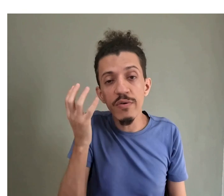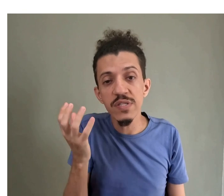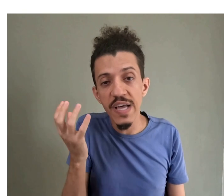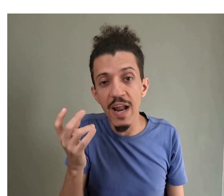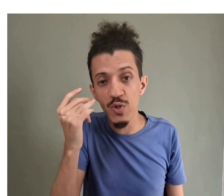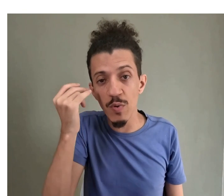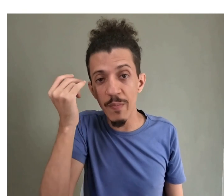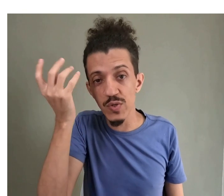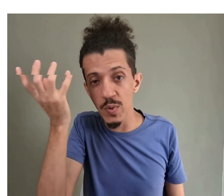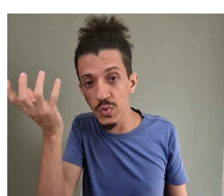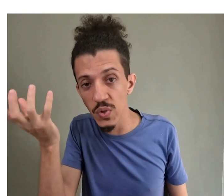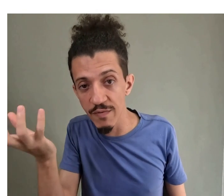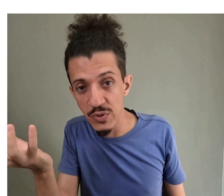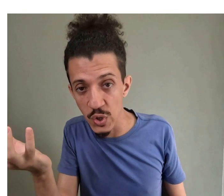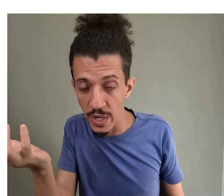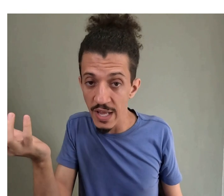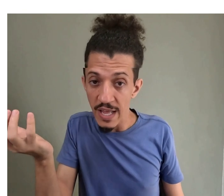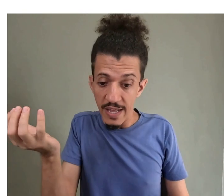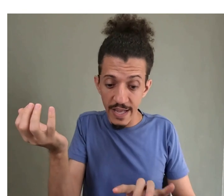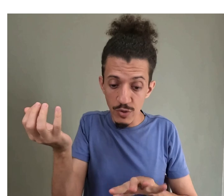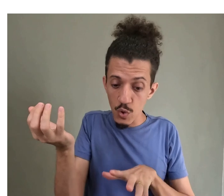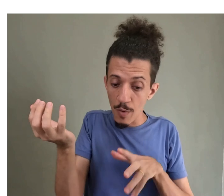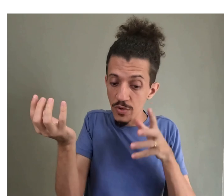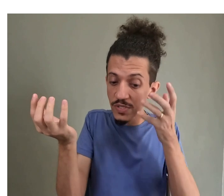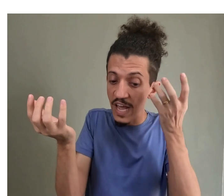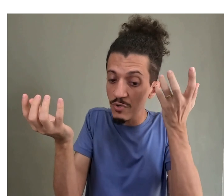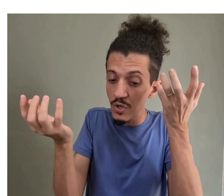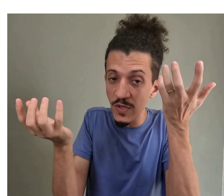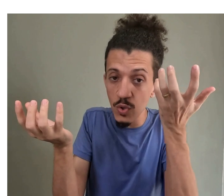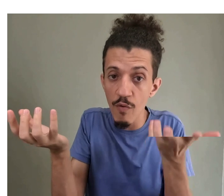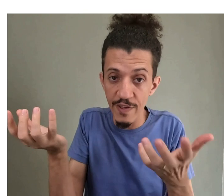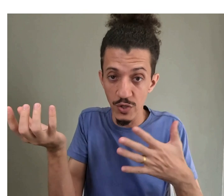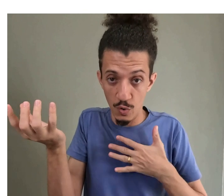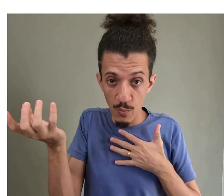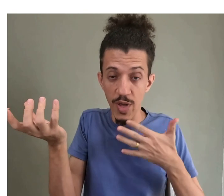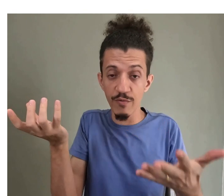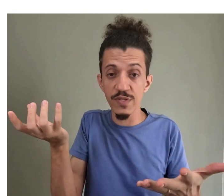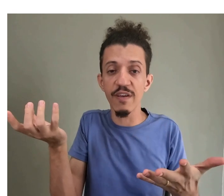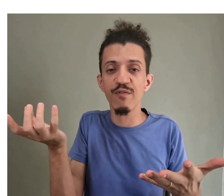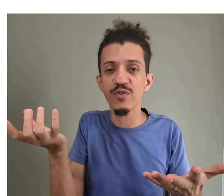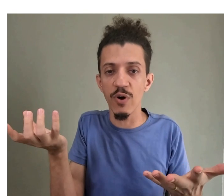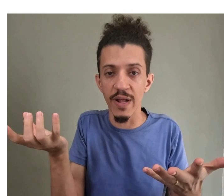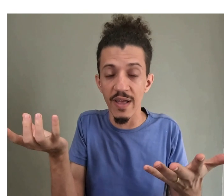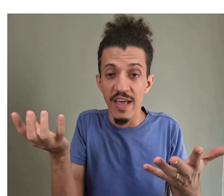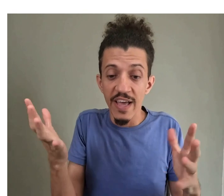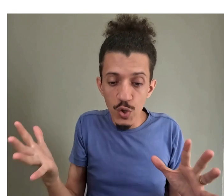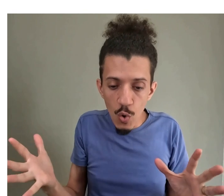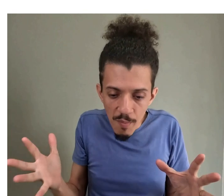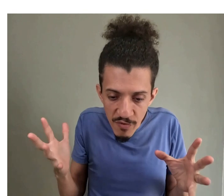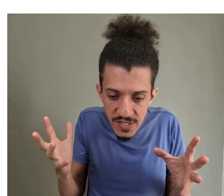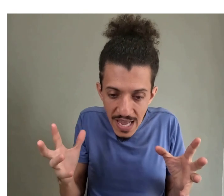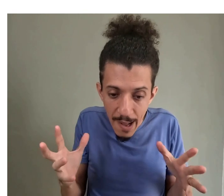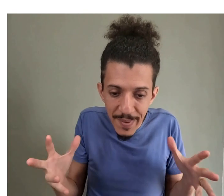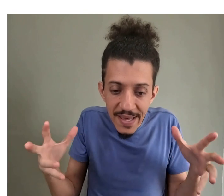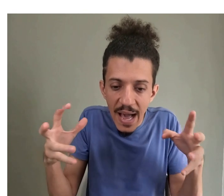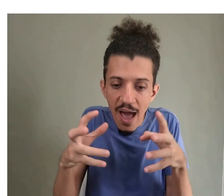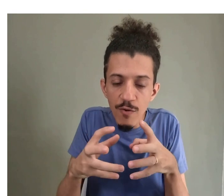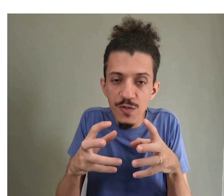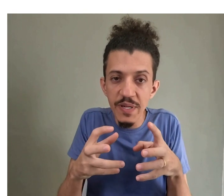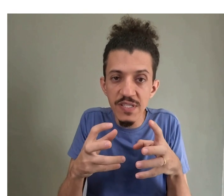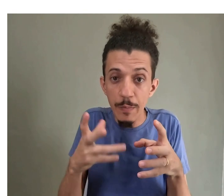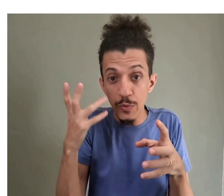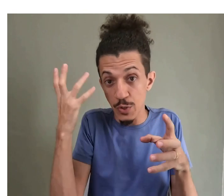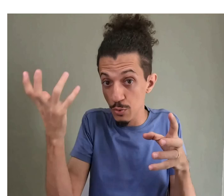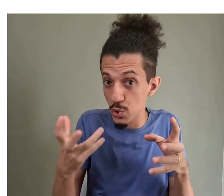como que o cérebro de uma pessoa surda funciona, dentro de como que o cérebro de uma pessoa ouvinte, como eu e você, funciona, e de como você aplicar